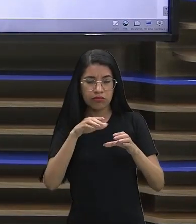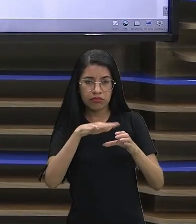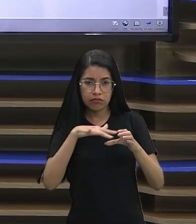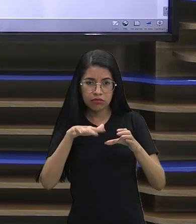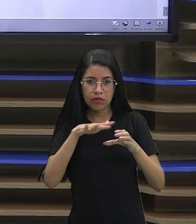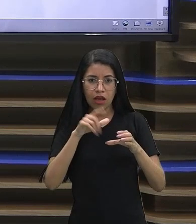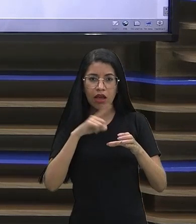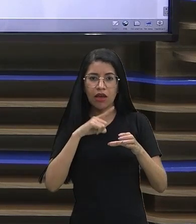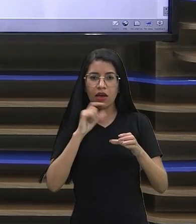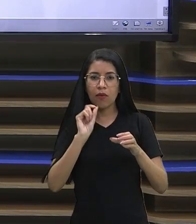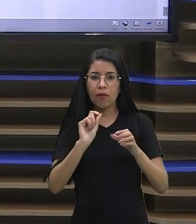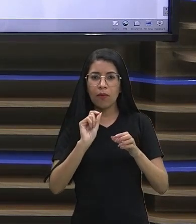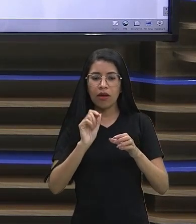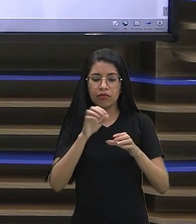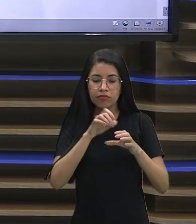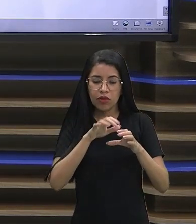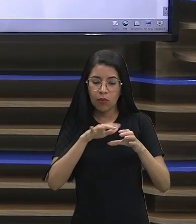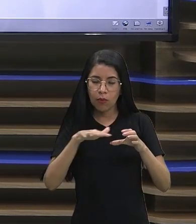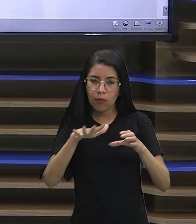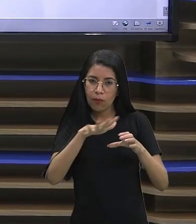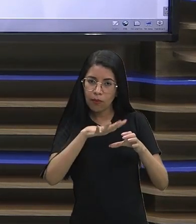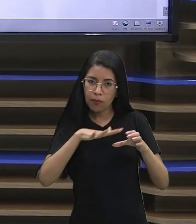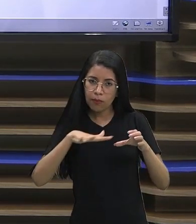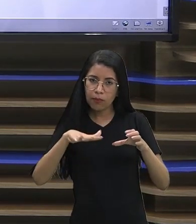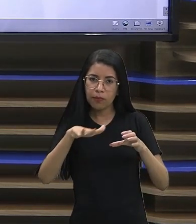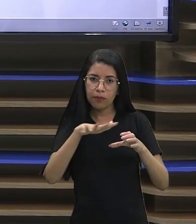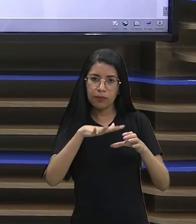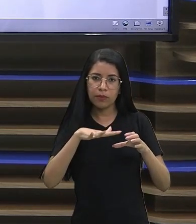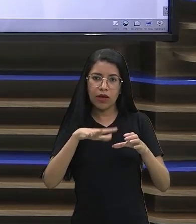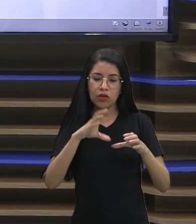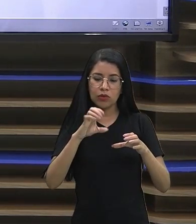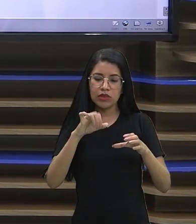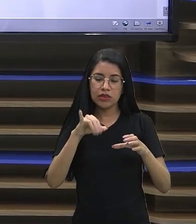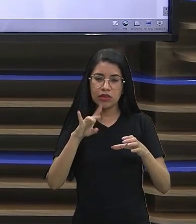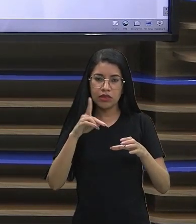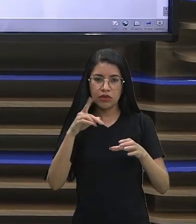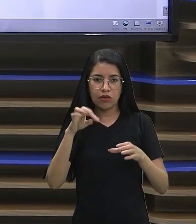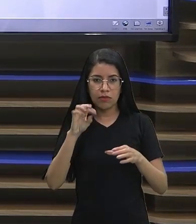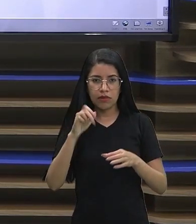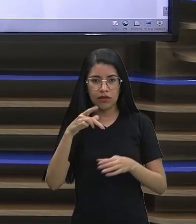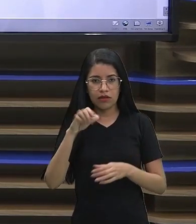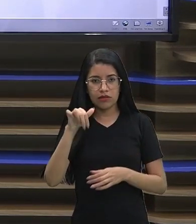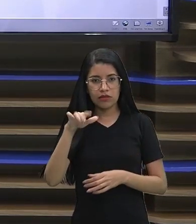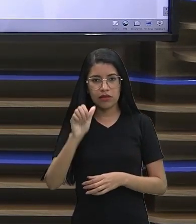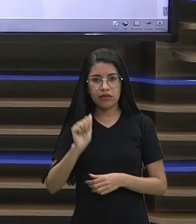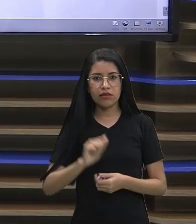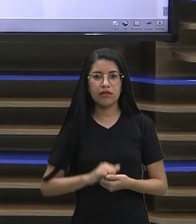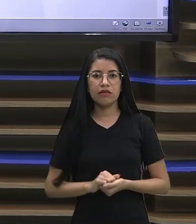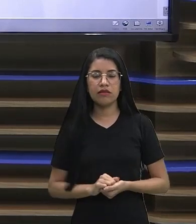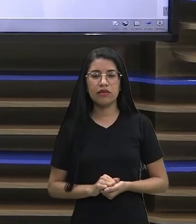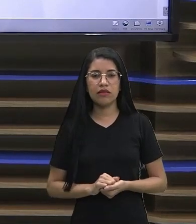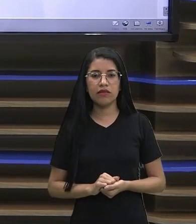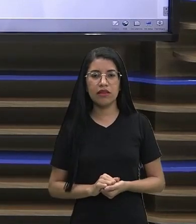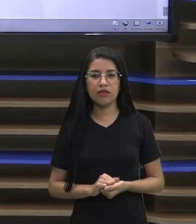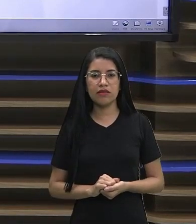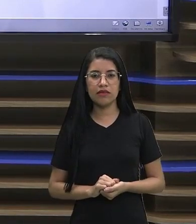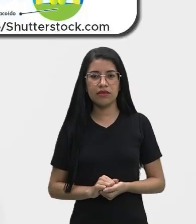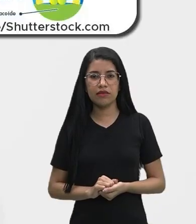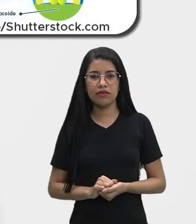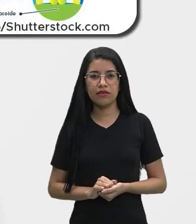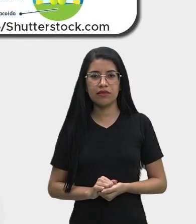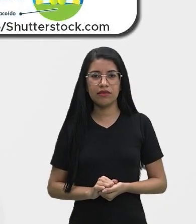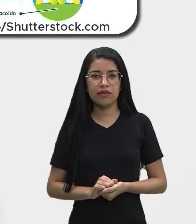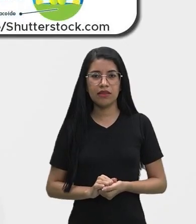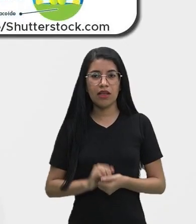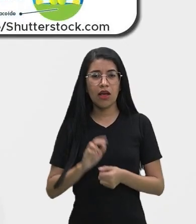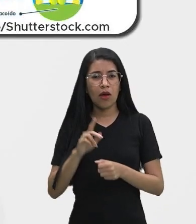célula procarionte, ele está espalhado lá no citoplasma, ok? Vamos dar uma olhada aí na nossa próxima